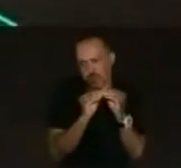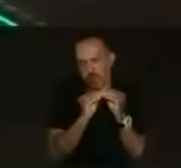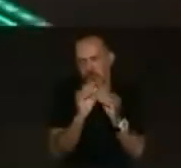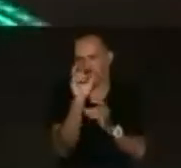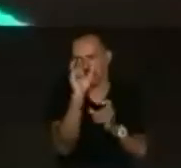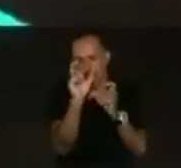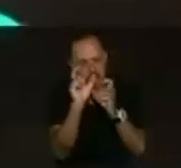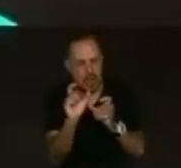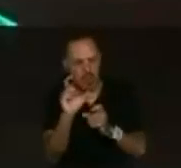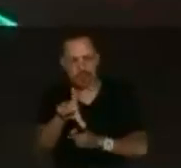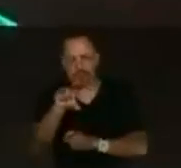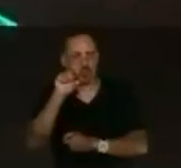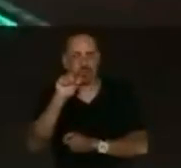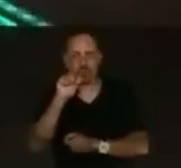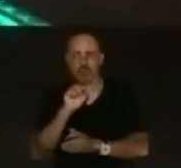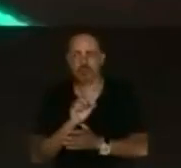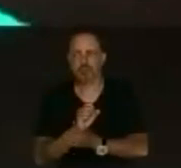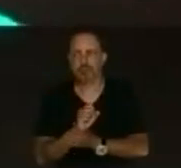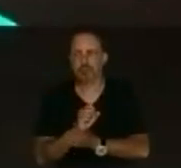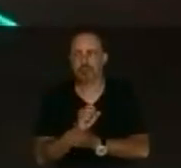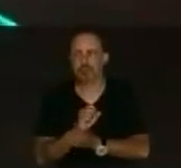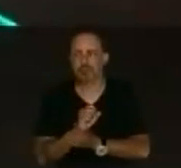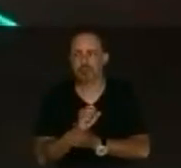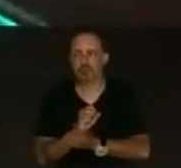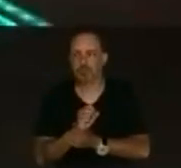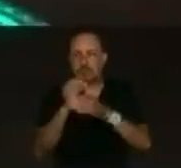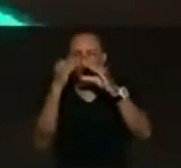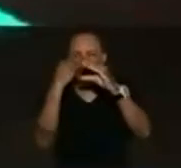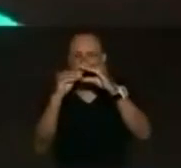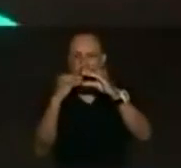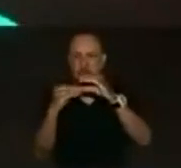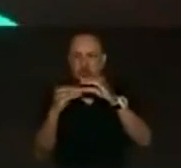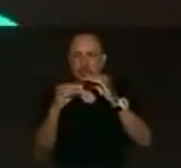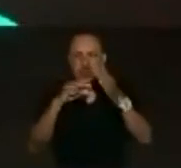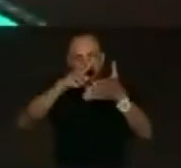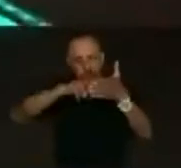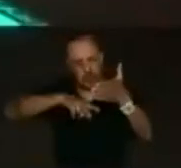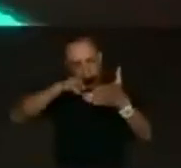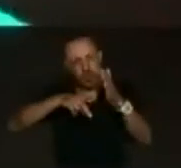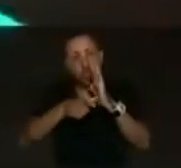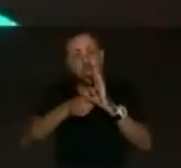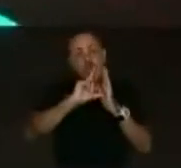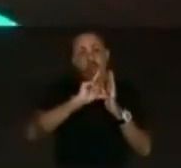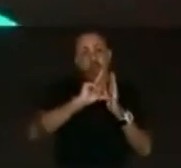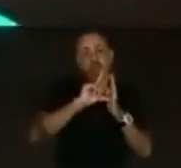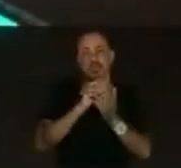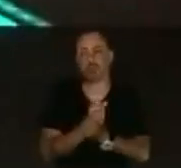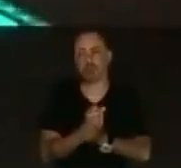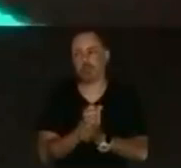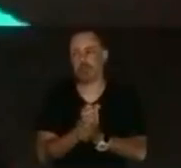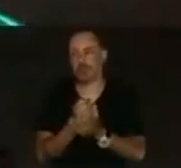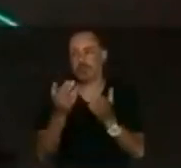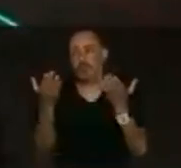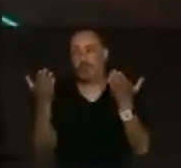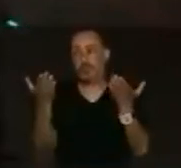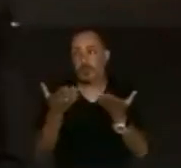uma palavra, escolhe uma palavra e joga no chat aí para eu fazer essa leitura antes da gente encerrar. E agora queria